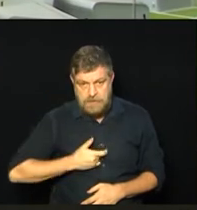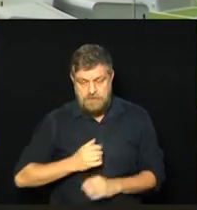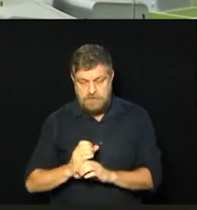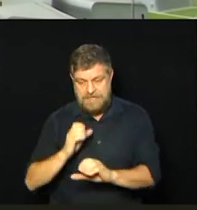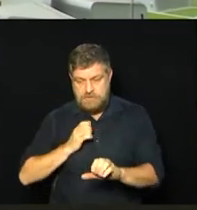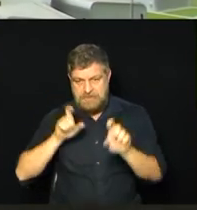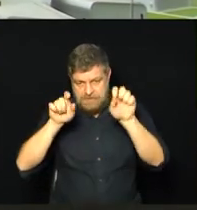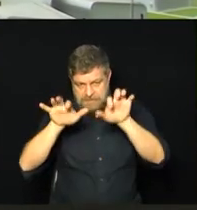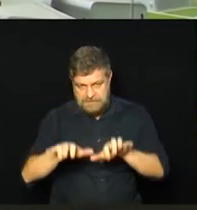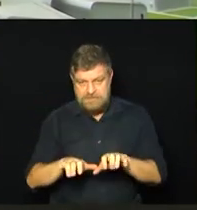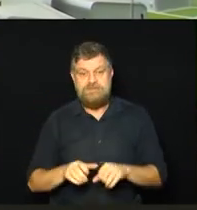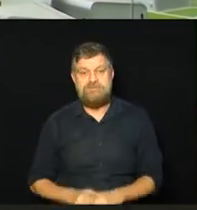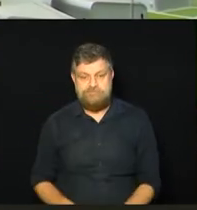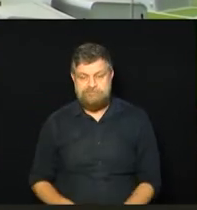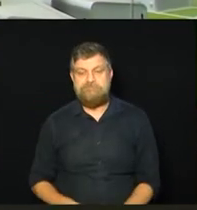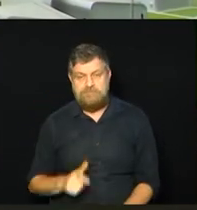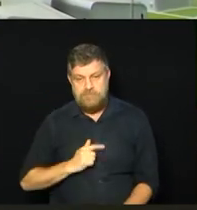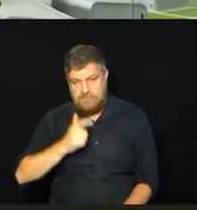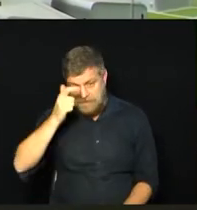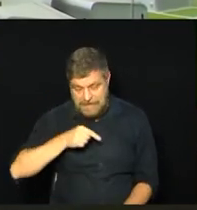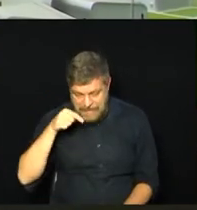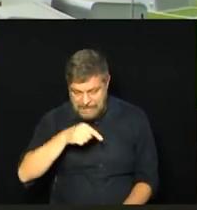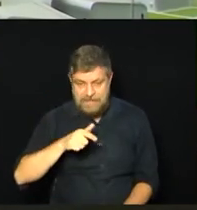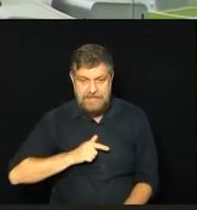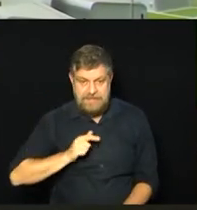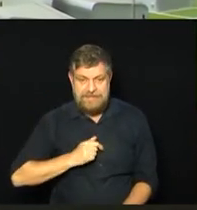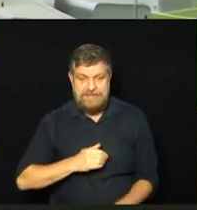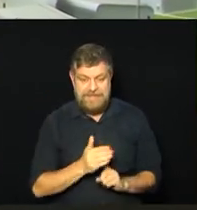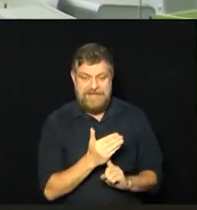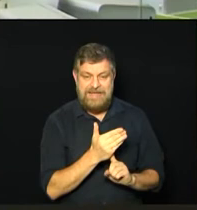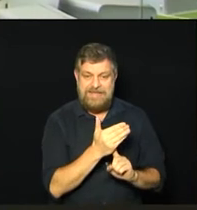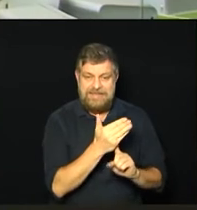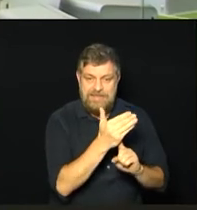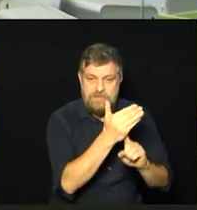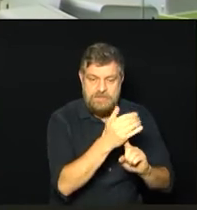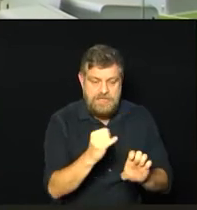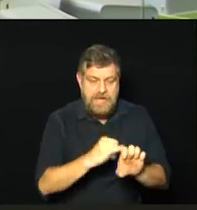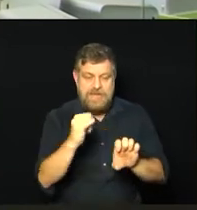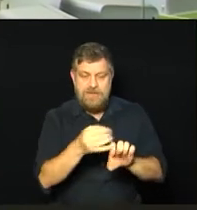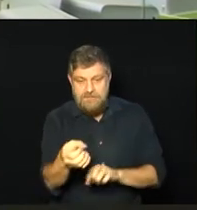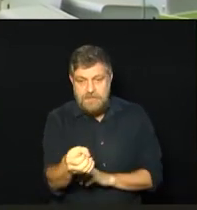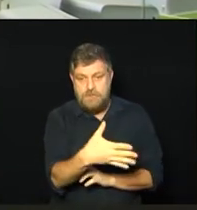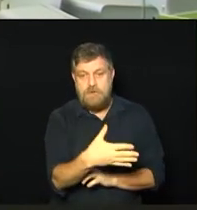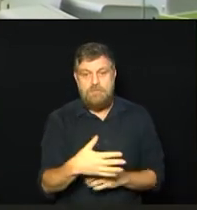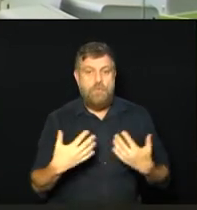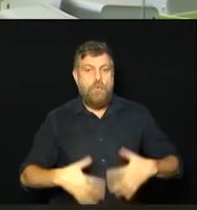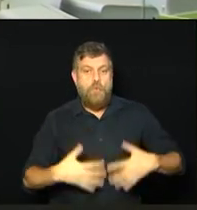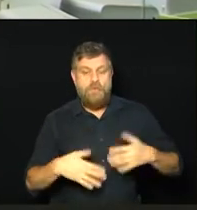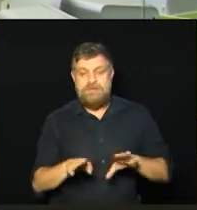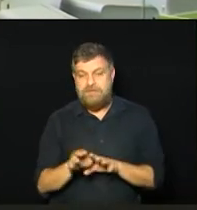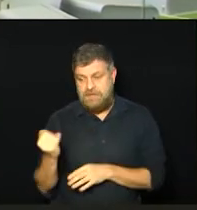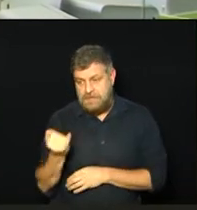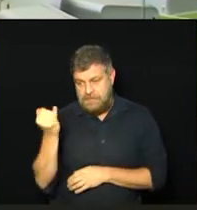Sirius antes, né? E aqui a gente tem uma produção de tecnologia, de inovação muito grande, né? É também importante lembrar